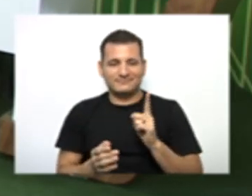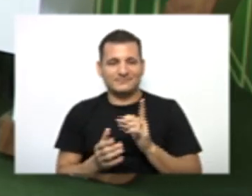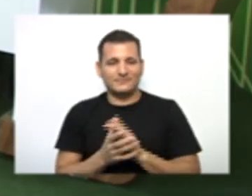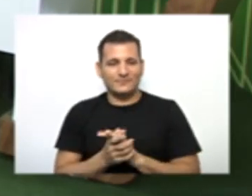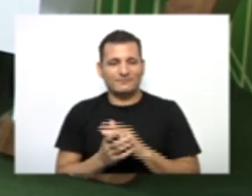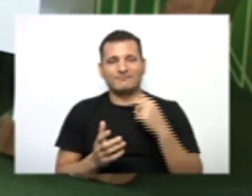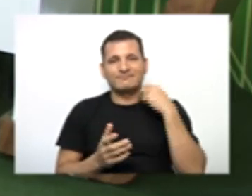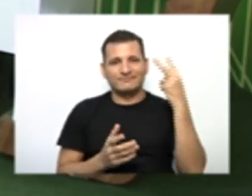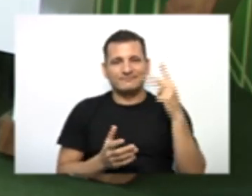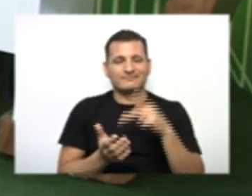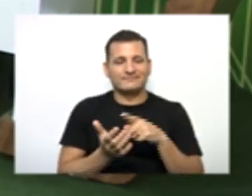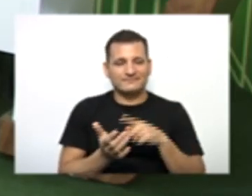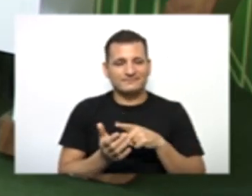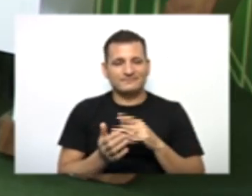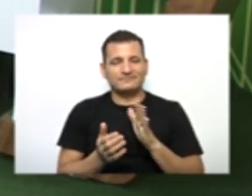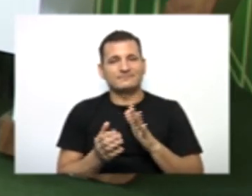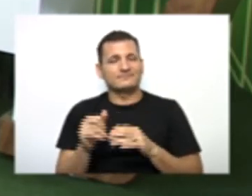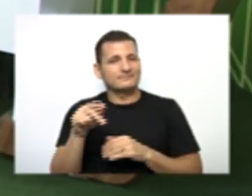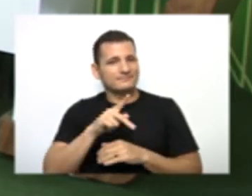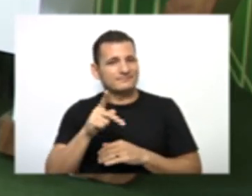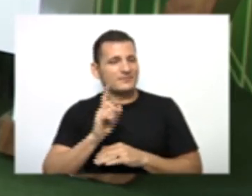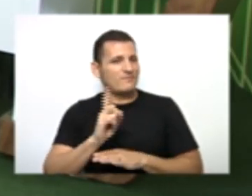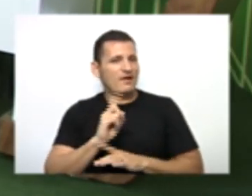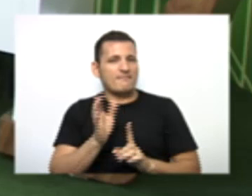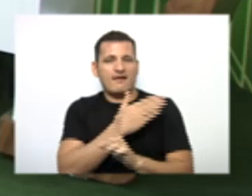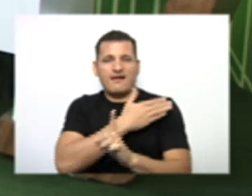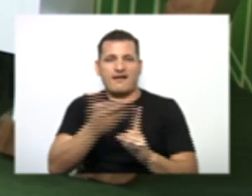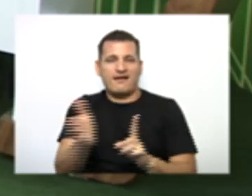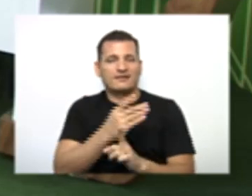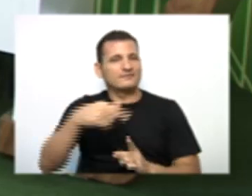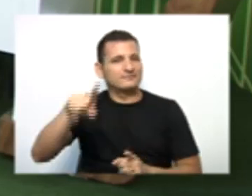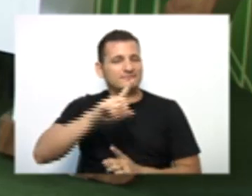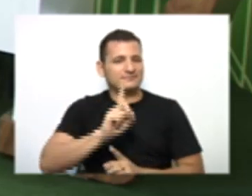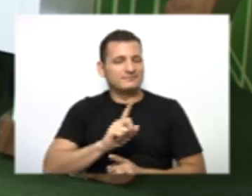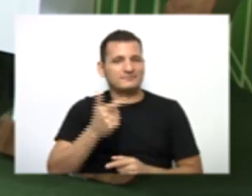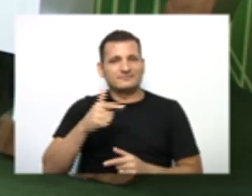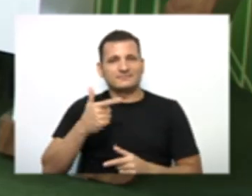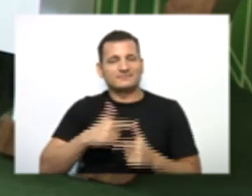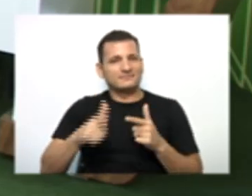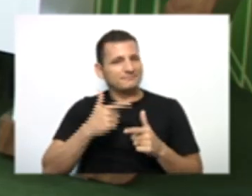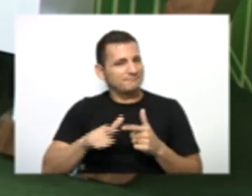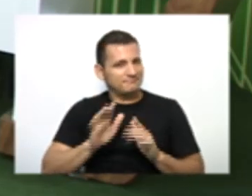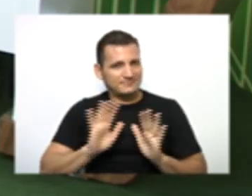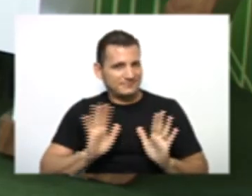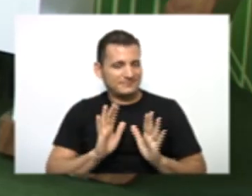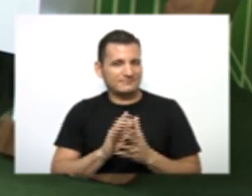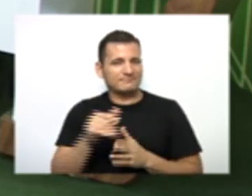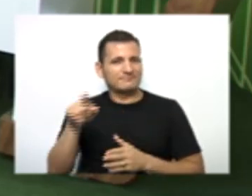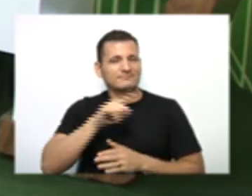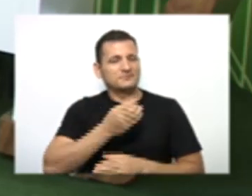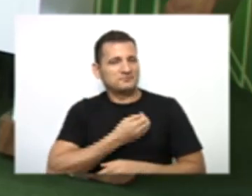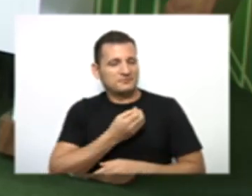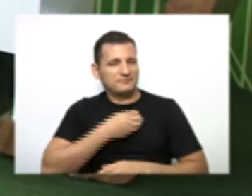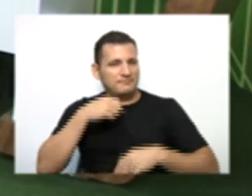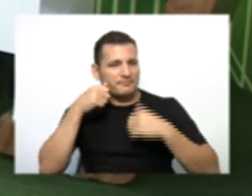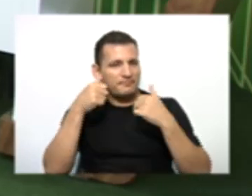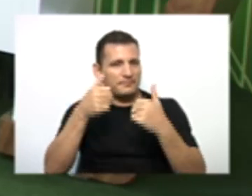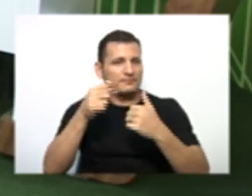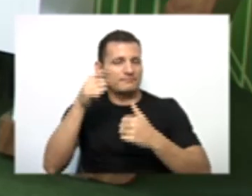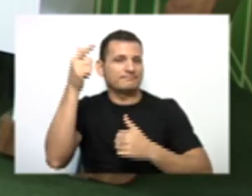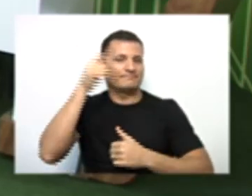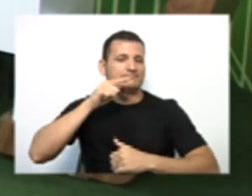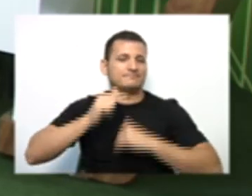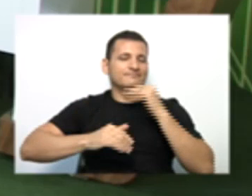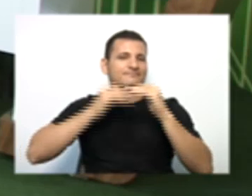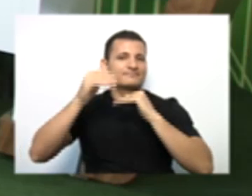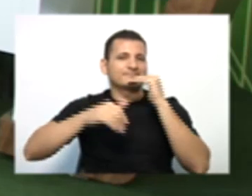tímido, eu era muito tímido, de pergunta, verdade. o professor não vai bater em você, não tem problema, e você vai conseguir tirar nota boa e vai conseguir desenvolver,